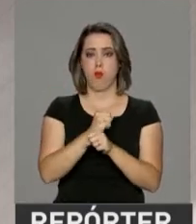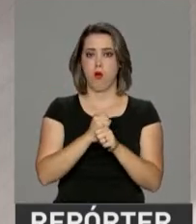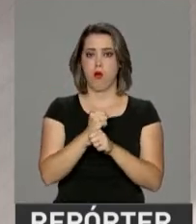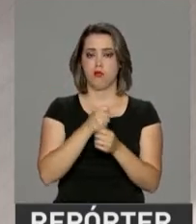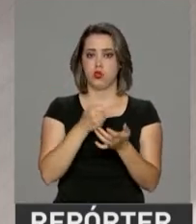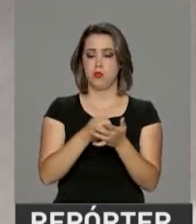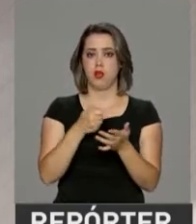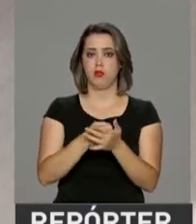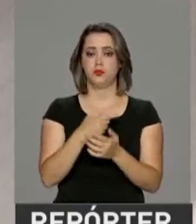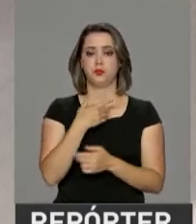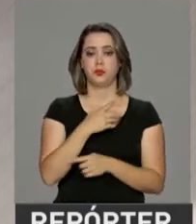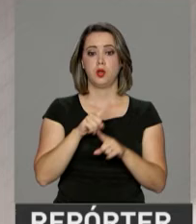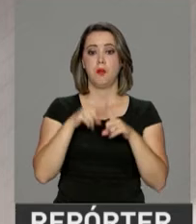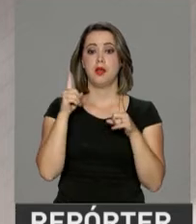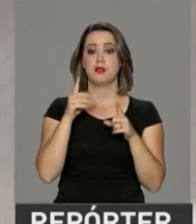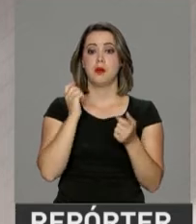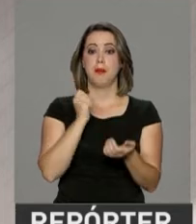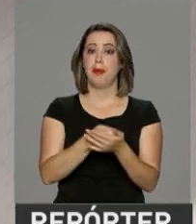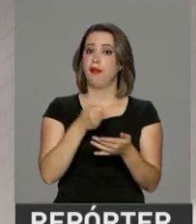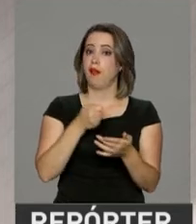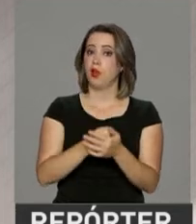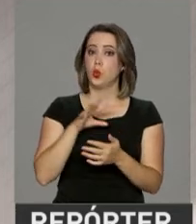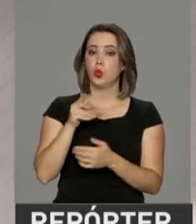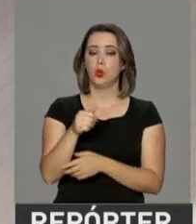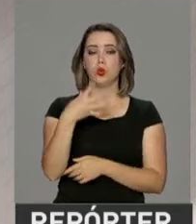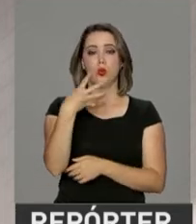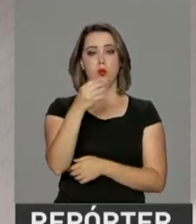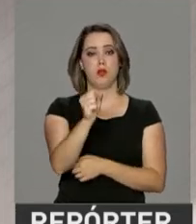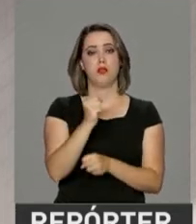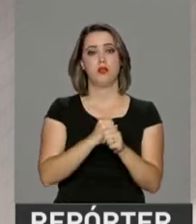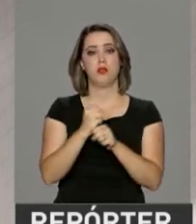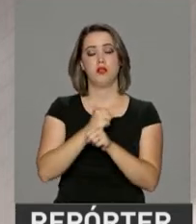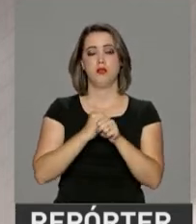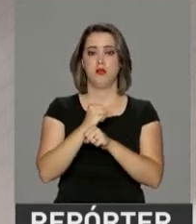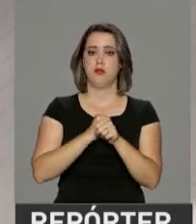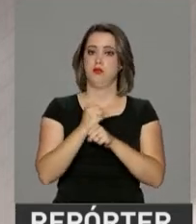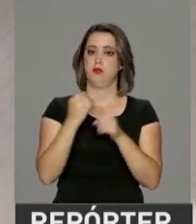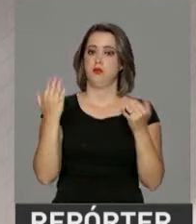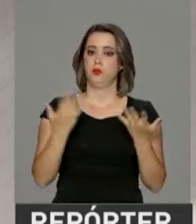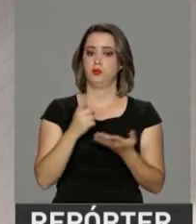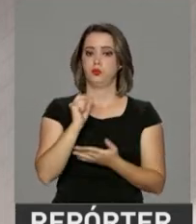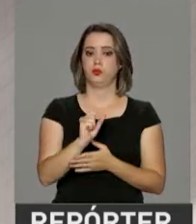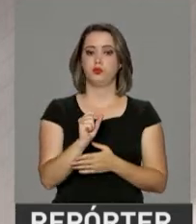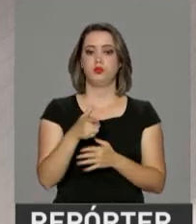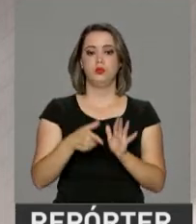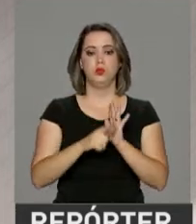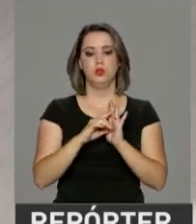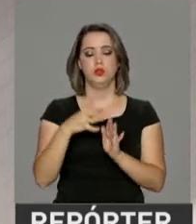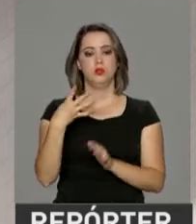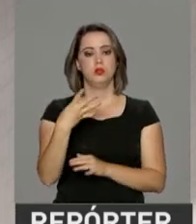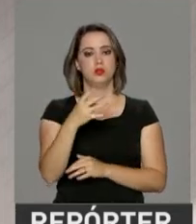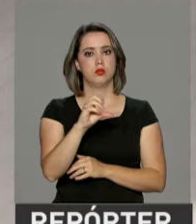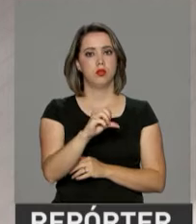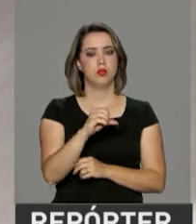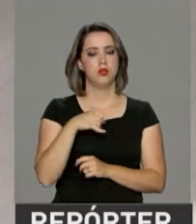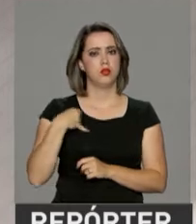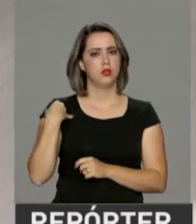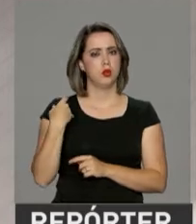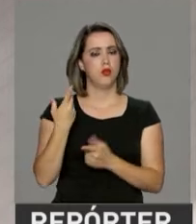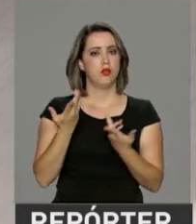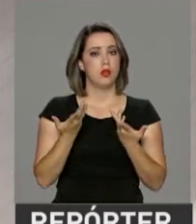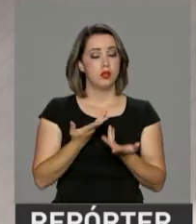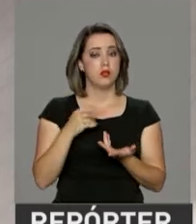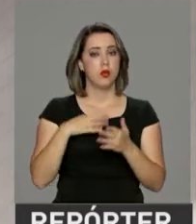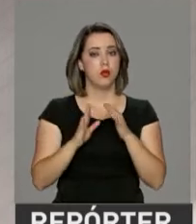benefício integral vai ser de 40 anos e não 49 anos, como estava previsto na proposta original, obedecendo